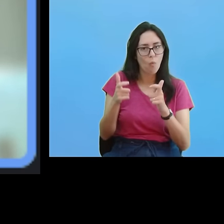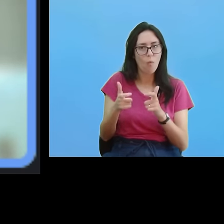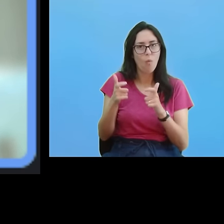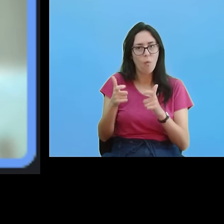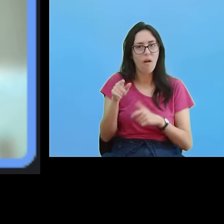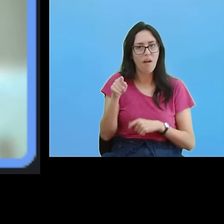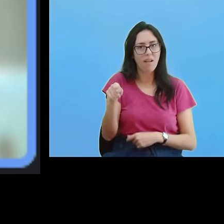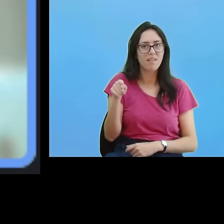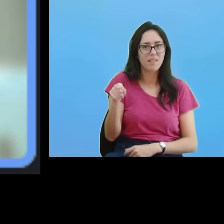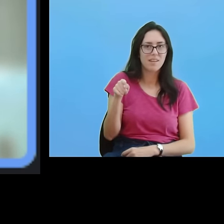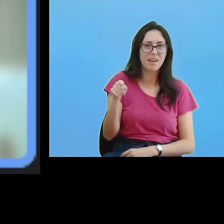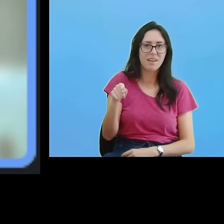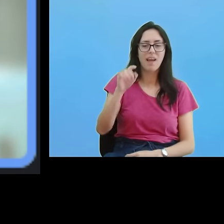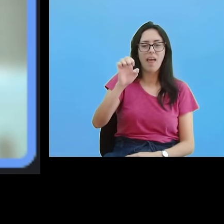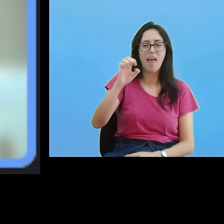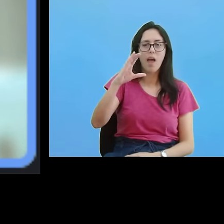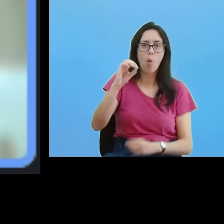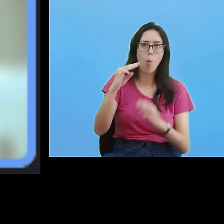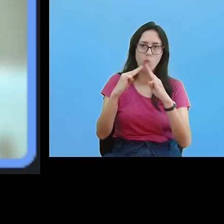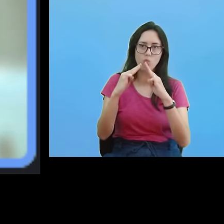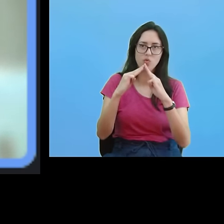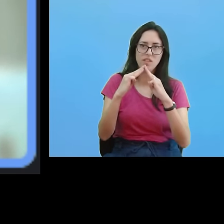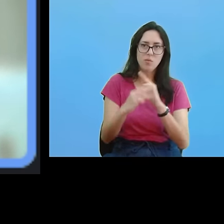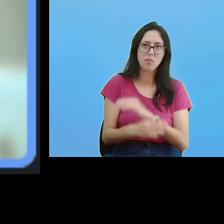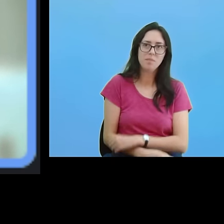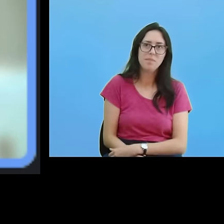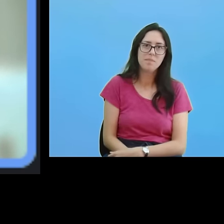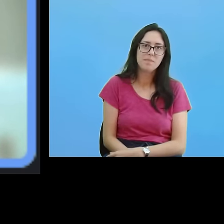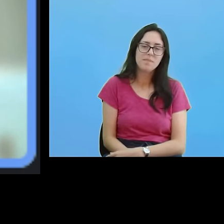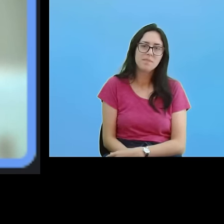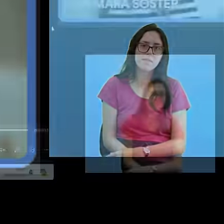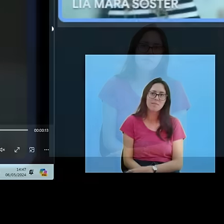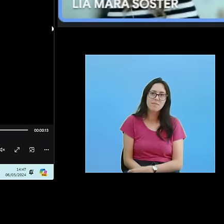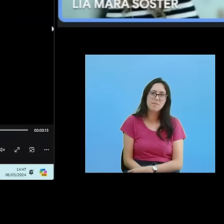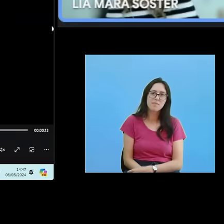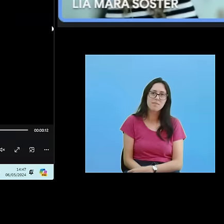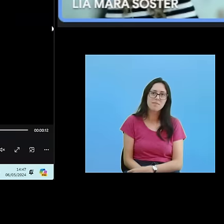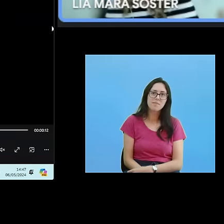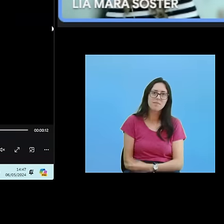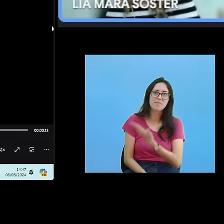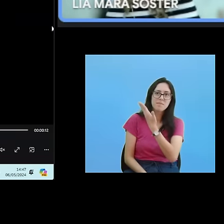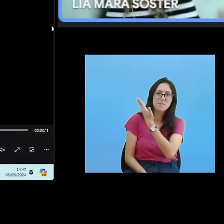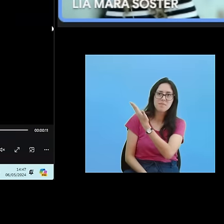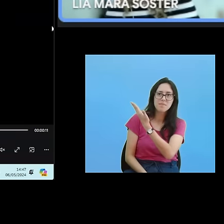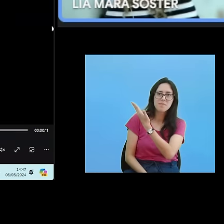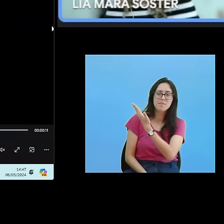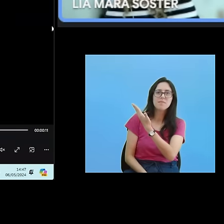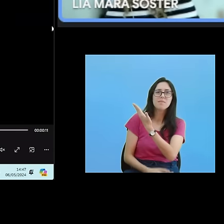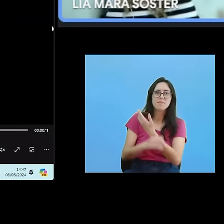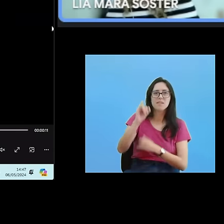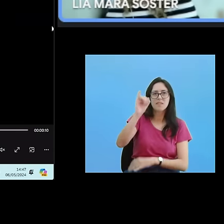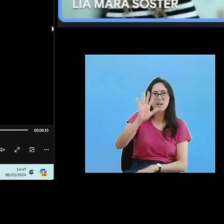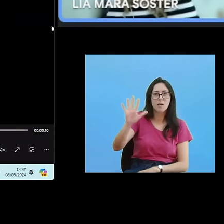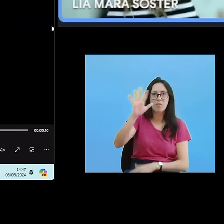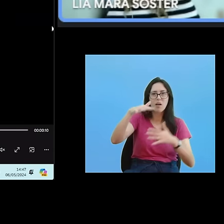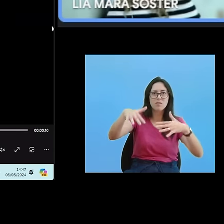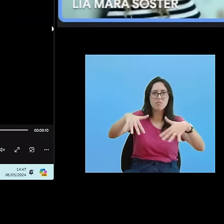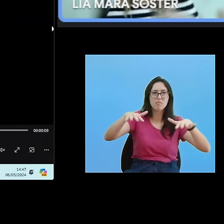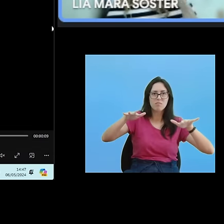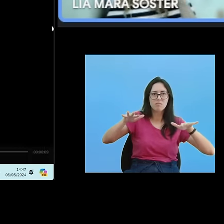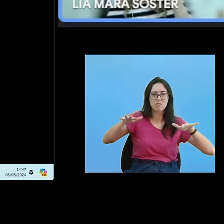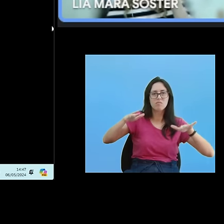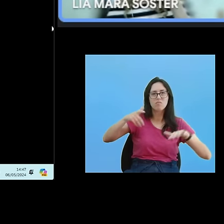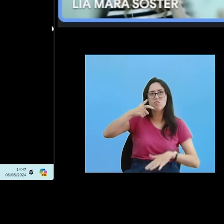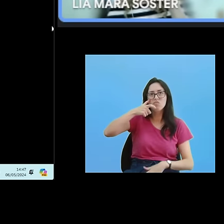ambiente aí do Ecomuseu. Bom, Bom, aqui tem algumas imagens no auditório, né? O profissional